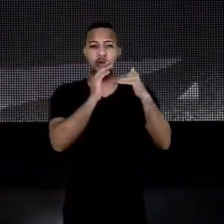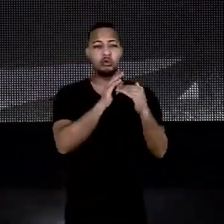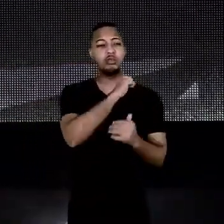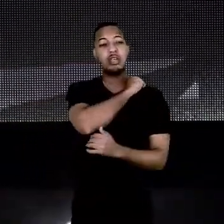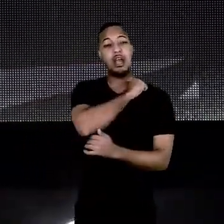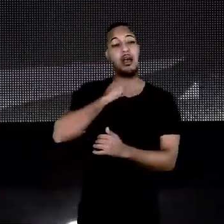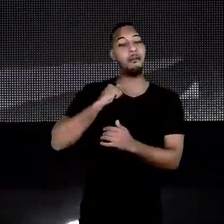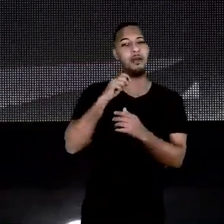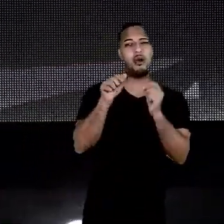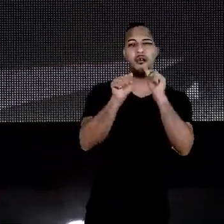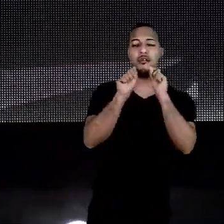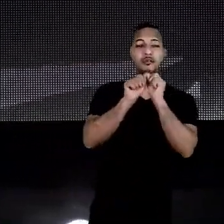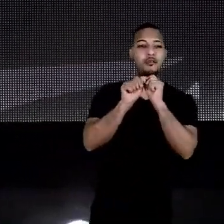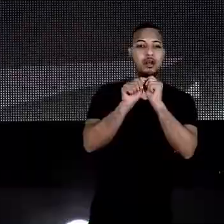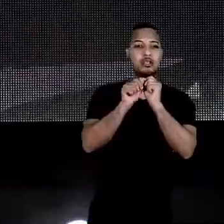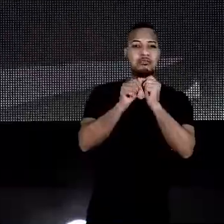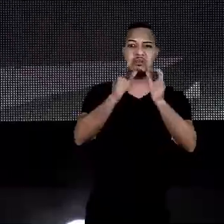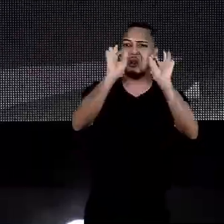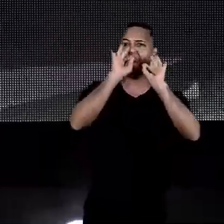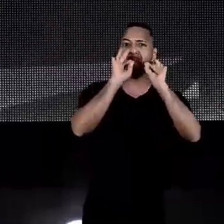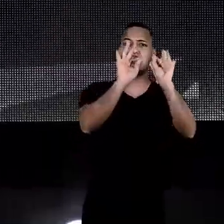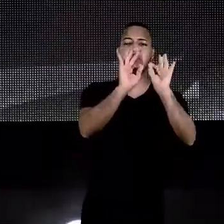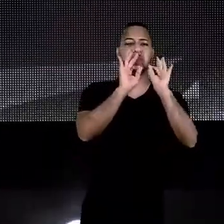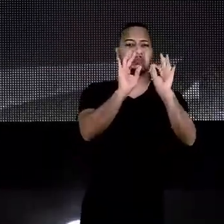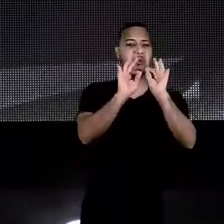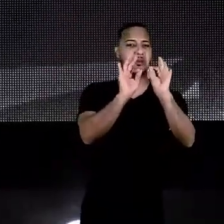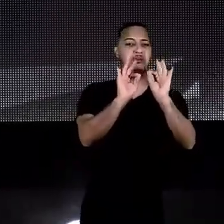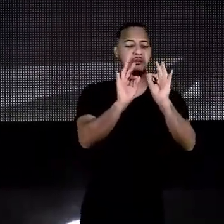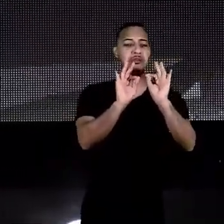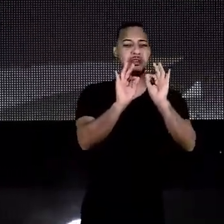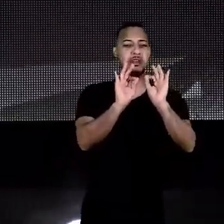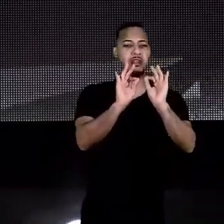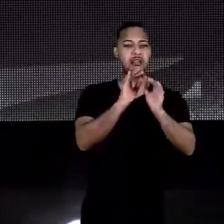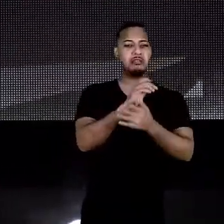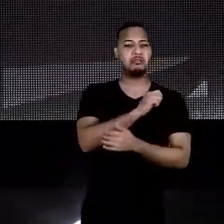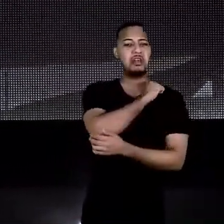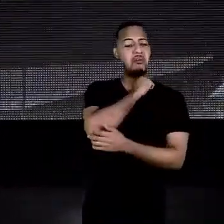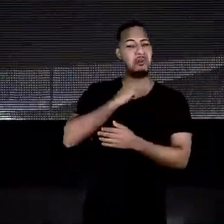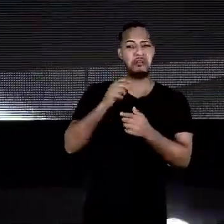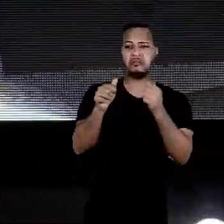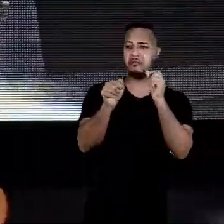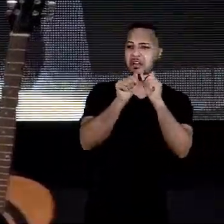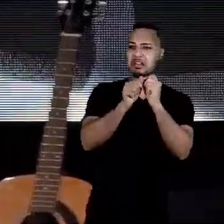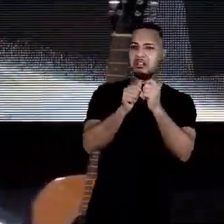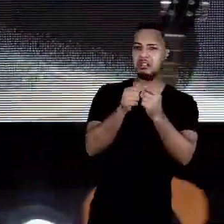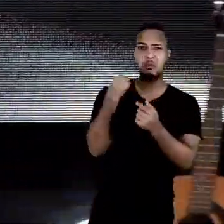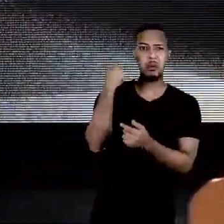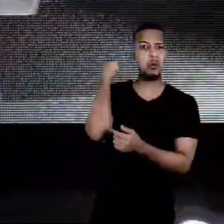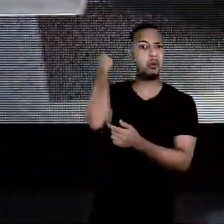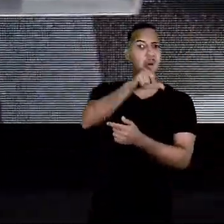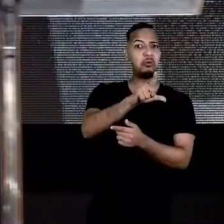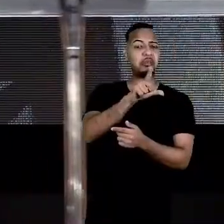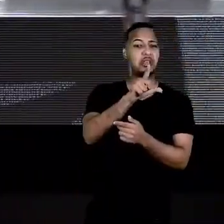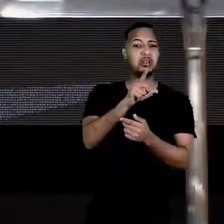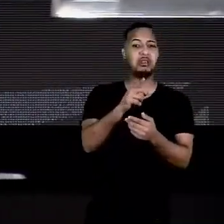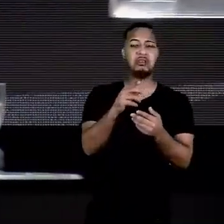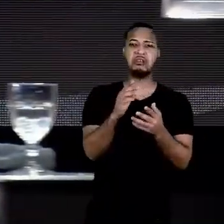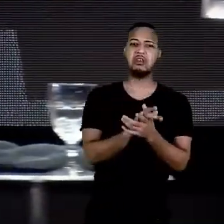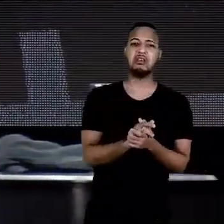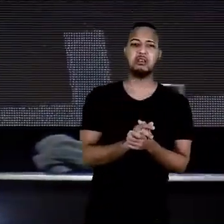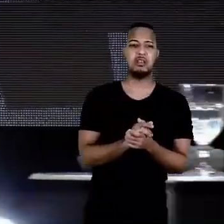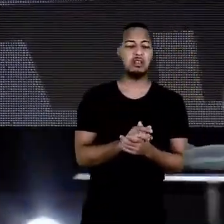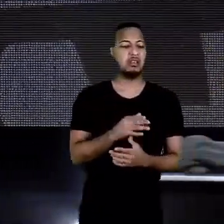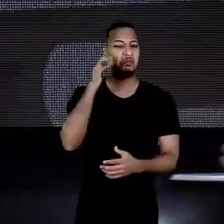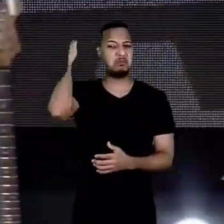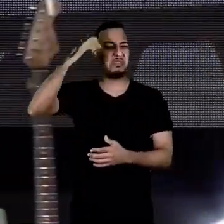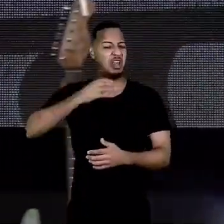agradava a Deus. Todas as coisas que Abel fazia, dava certo. E Caim, cada dia mais, tinha